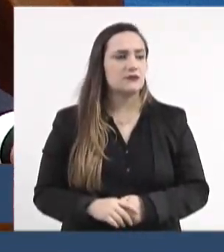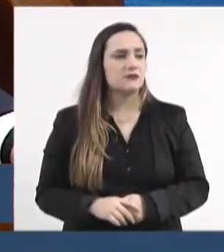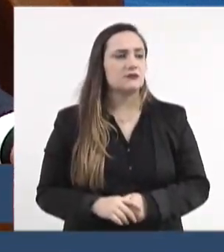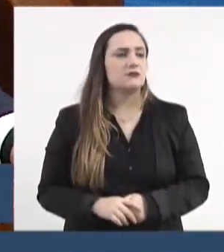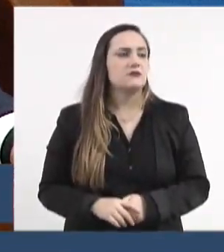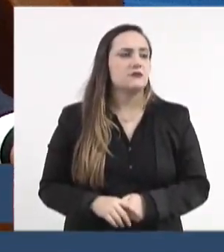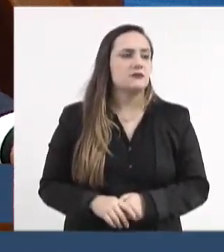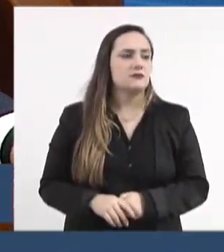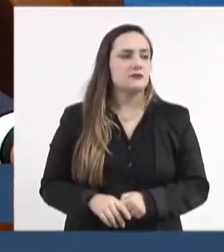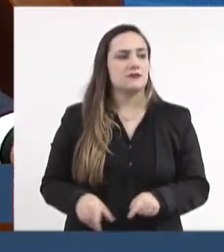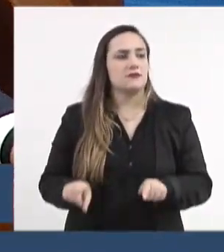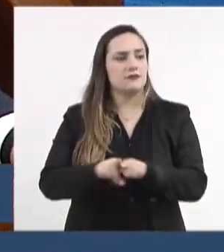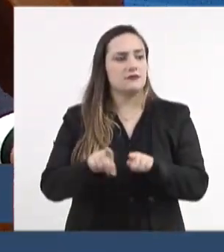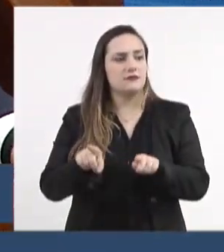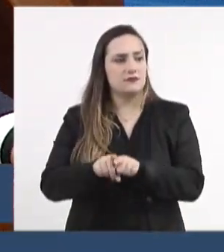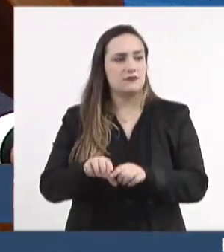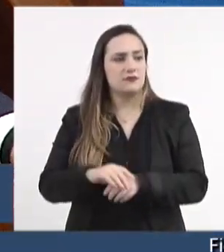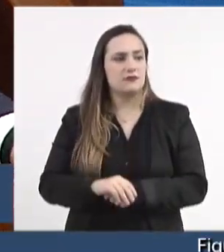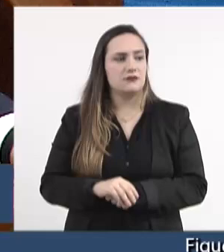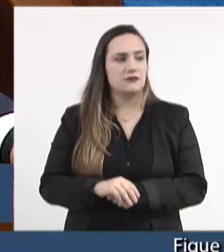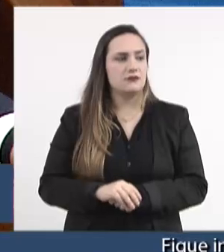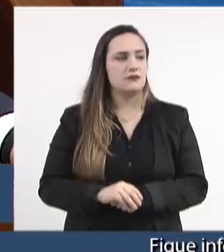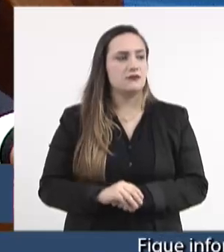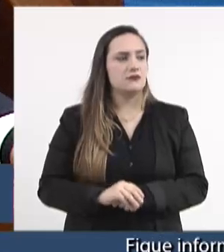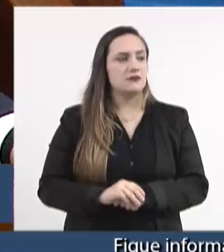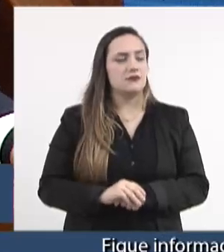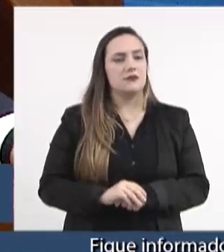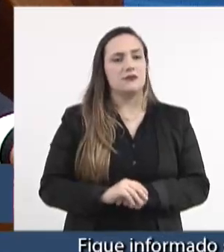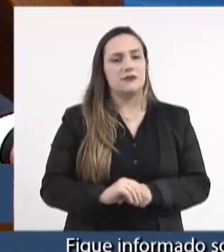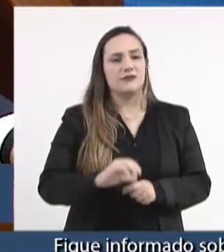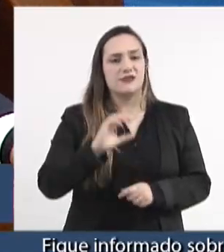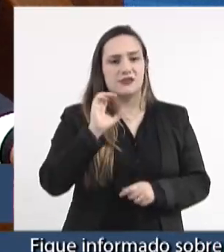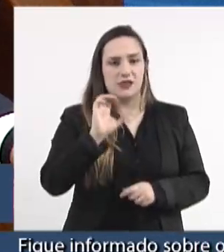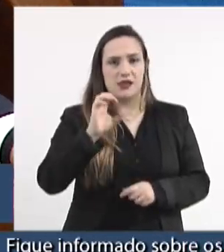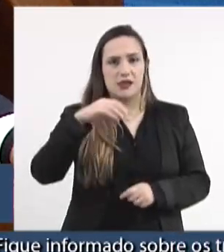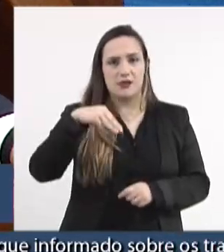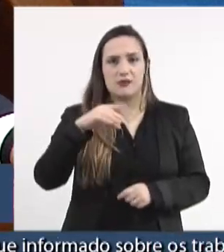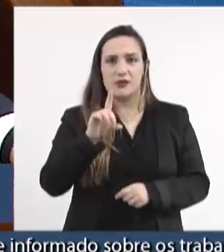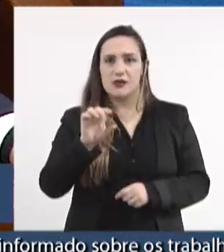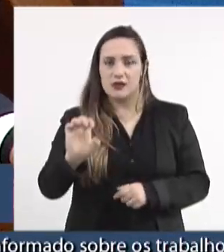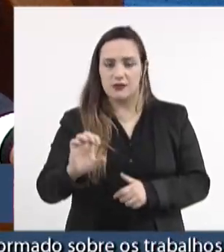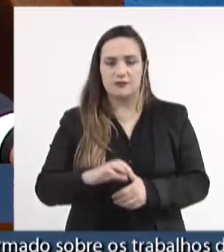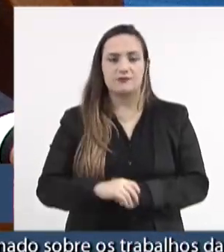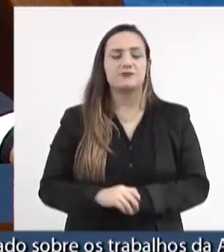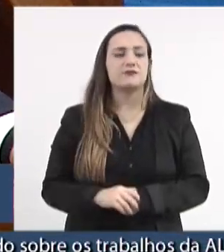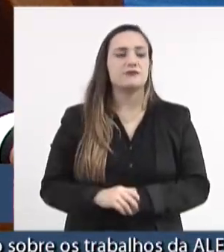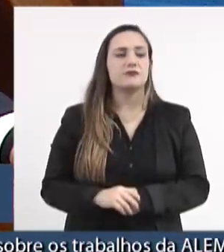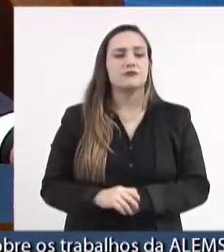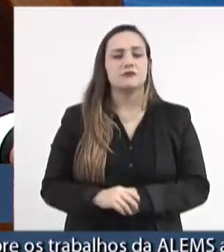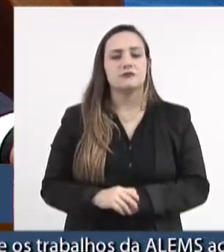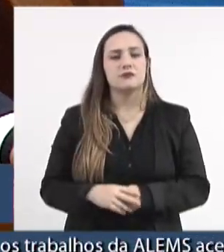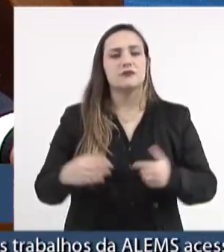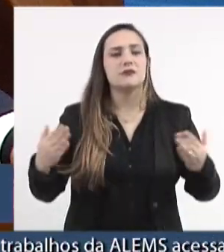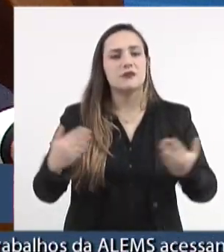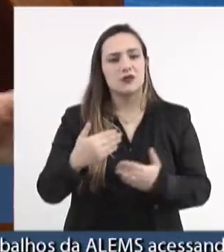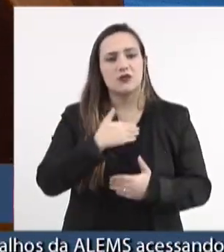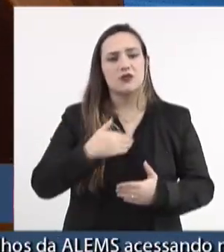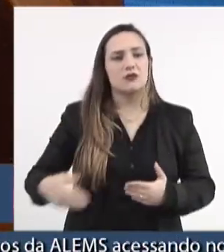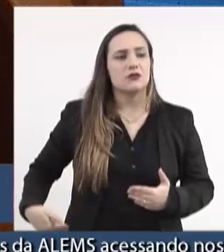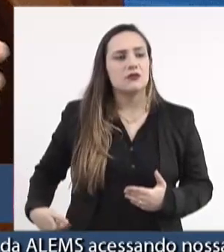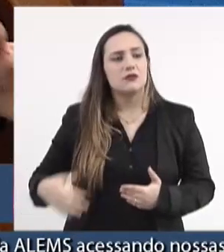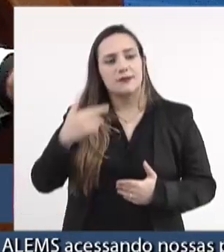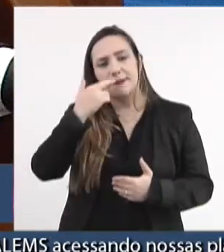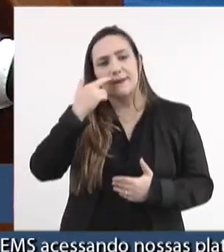municipais de desenvolvimento, o CMDR. E essa ação, ela agora, no governo Eduardo Riedel,